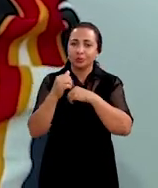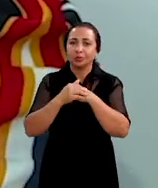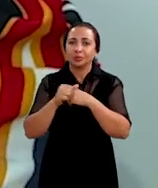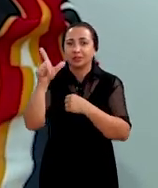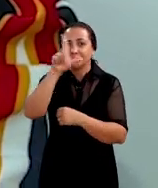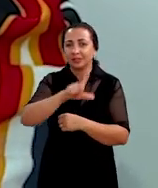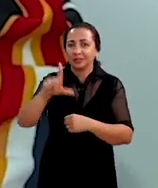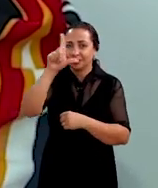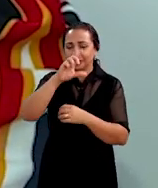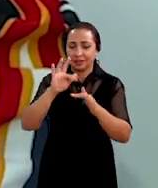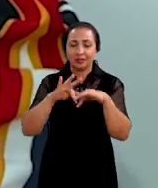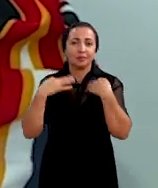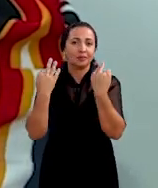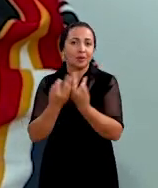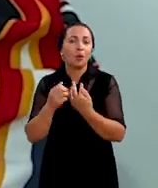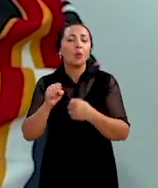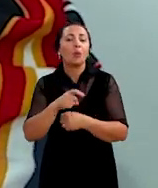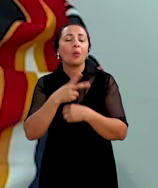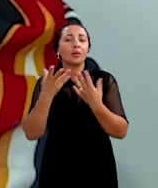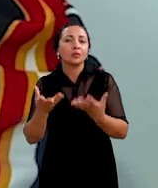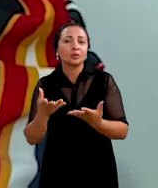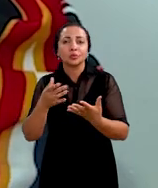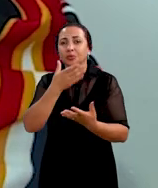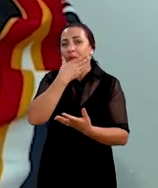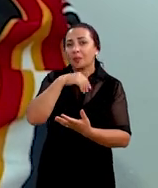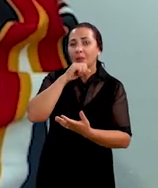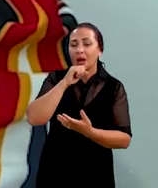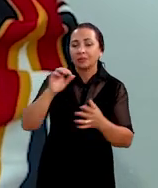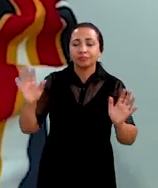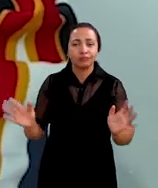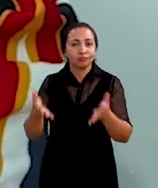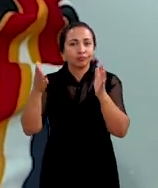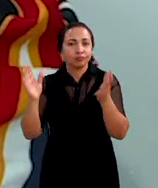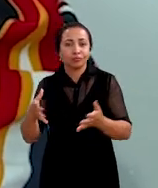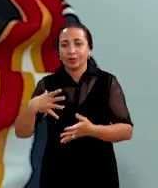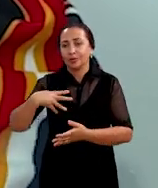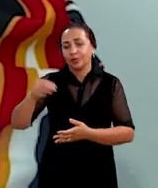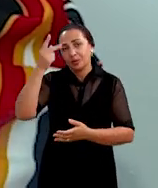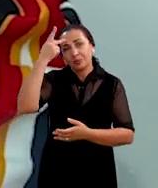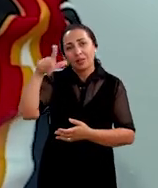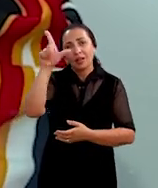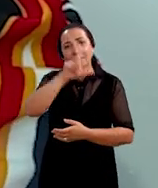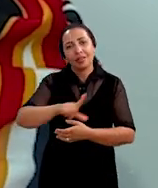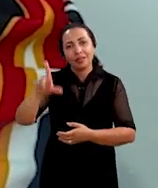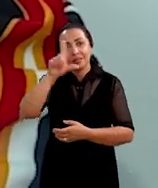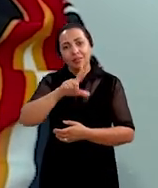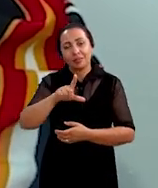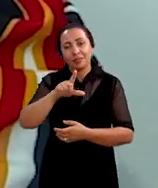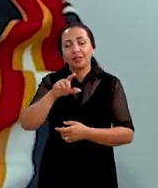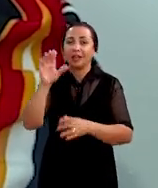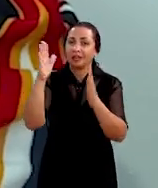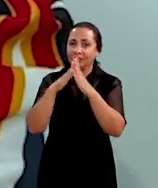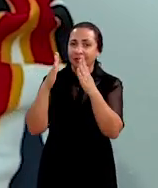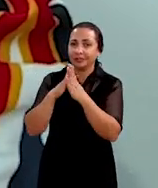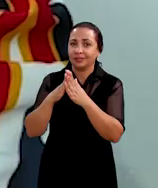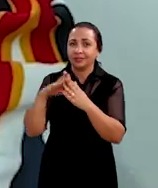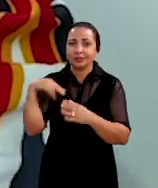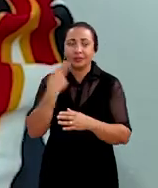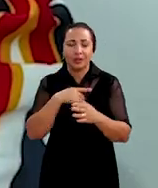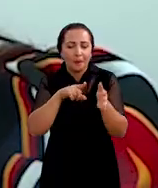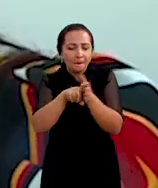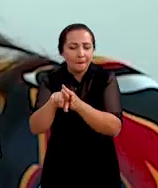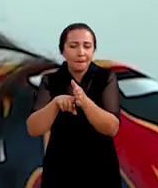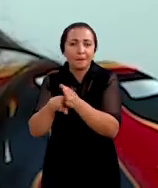do que nós chamamos de literacia familiar, que é o quê? O quanto os pais estimulam seus filhos para leitura no ambiente em